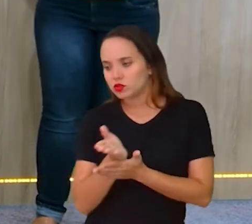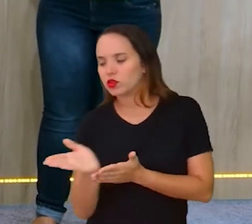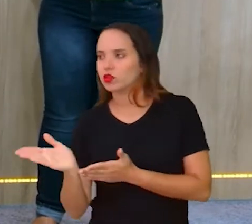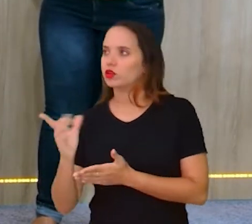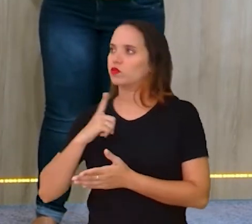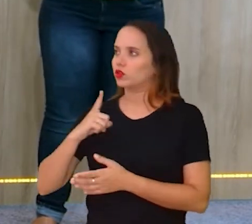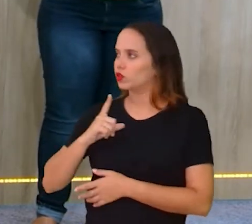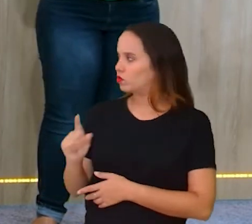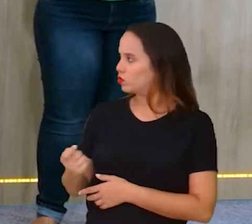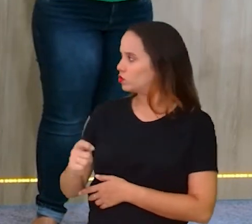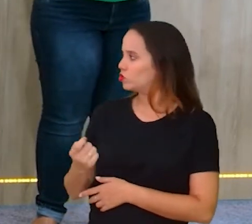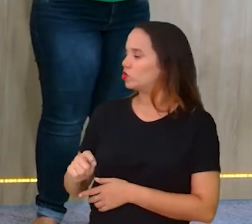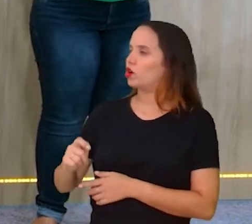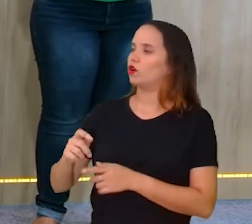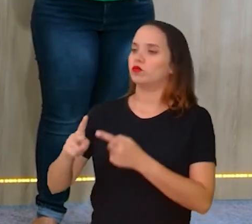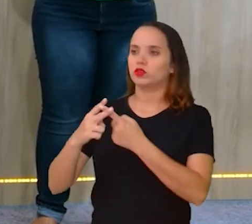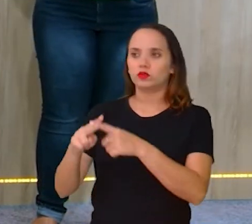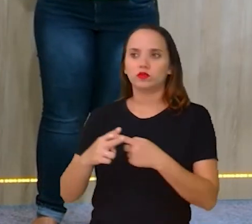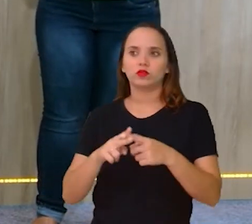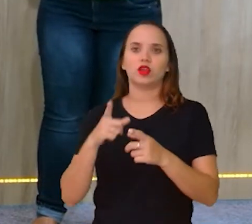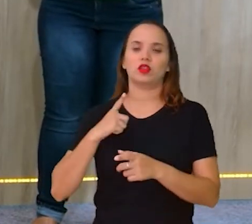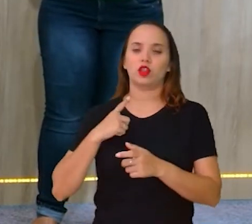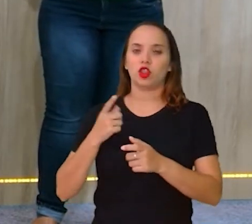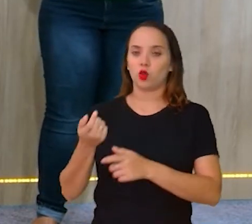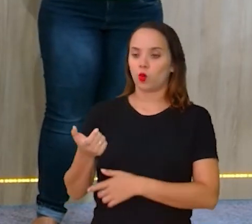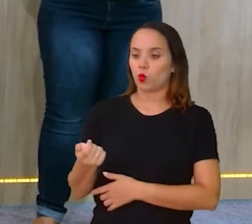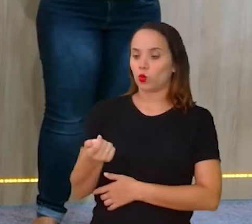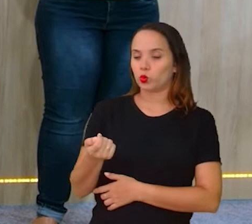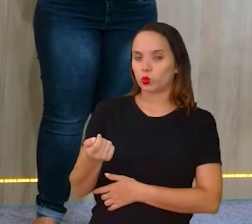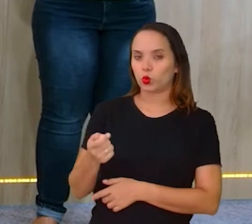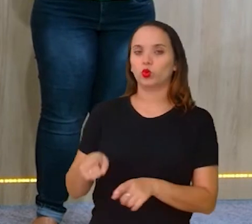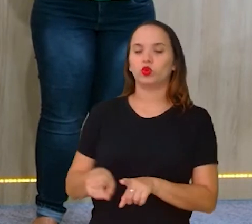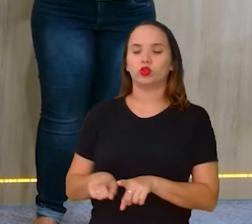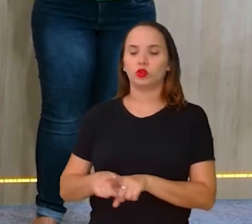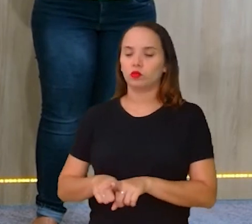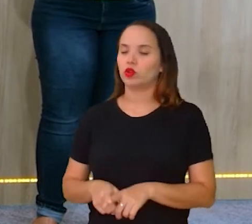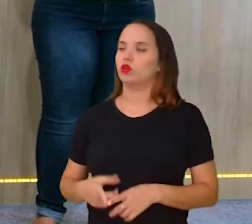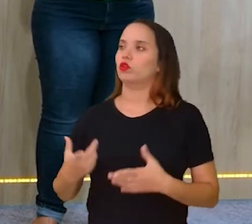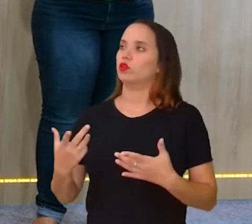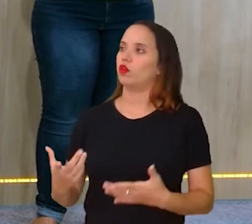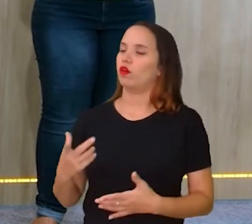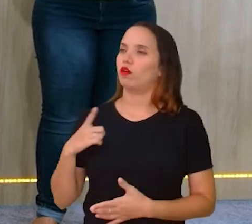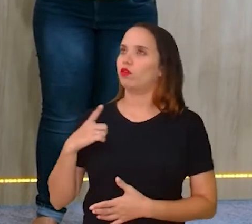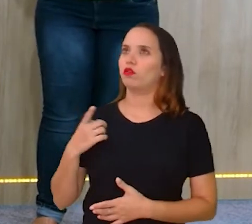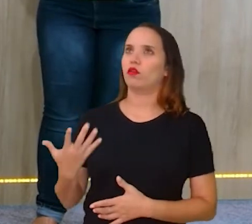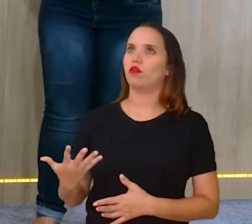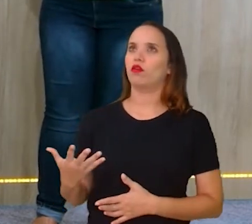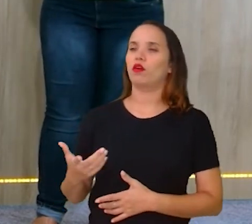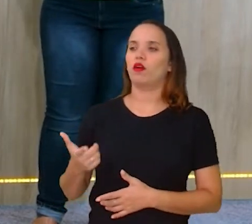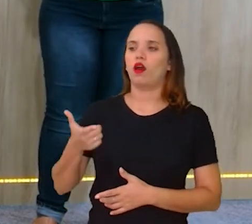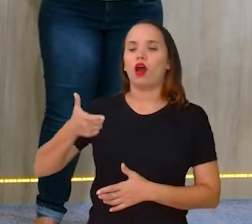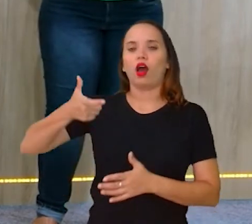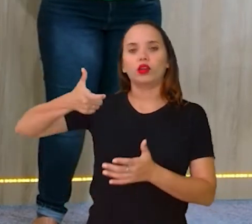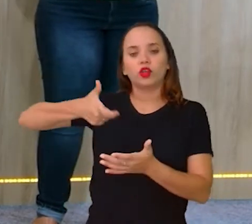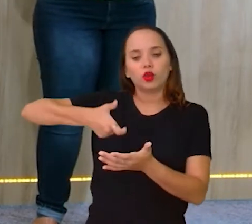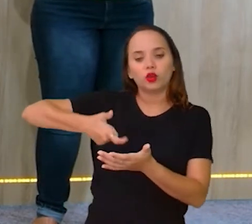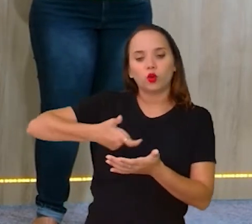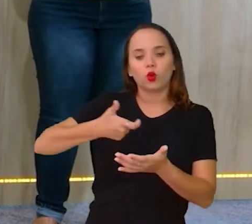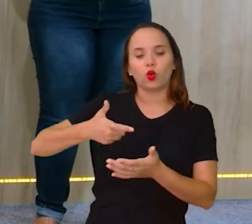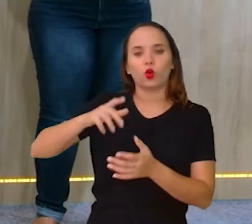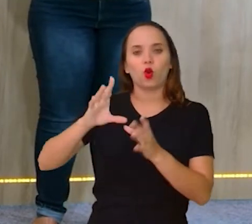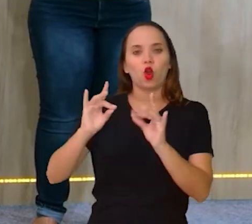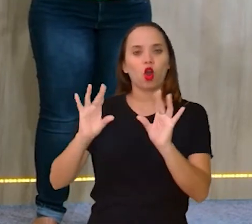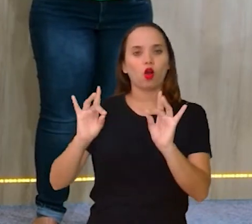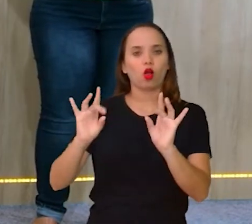chave de fenda, tem o controle, tem aquela pistola de cola quente que a gente utiliza para